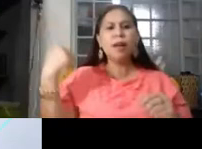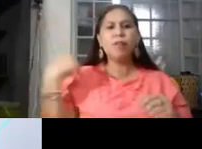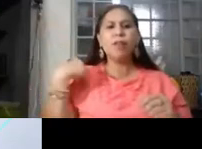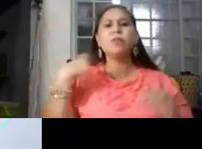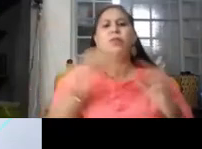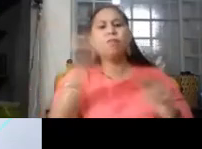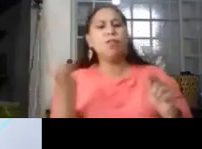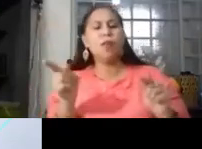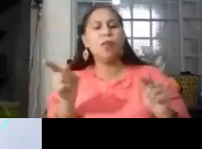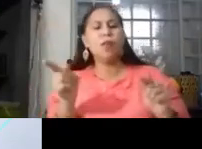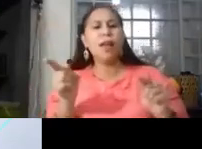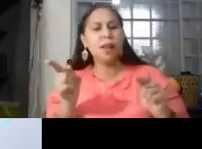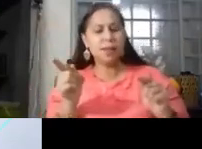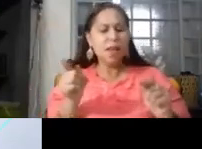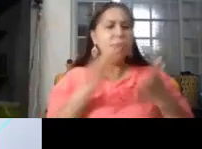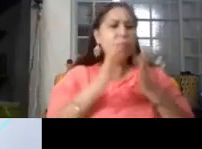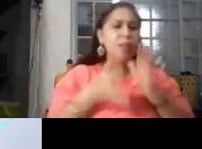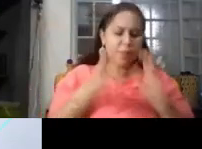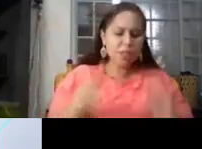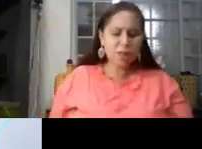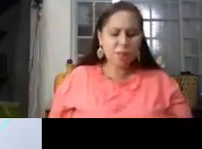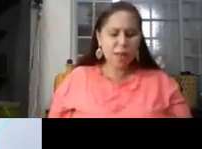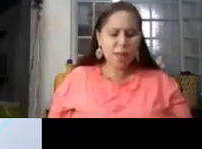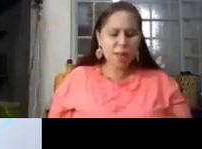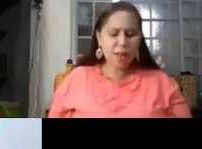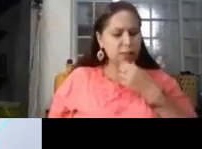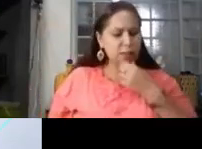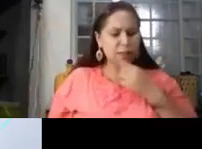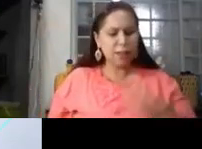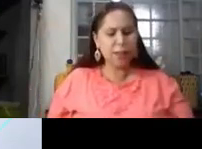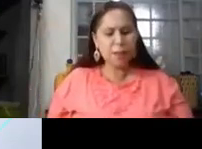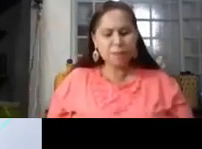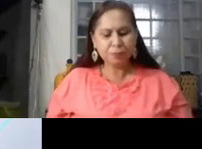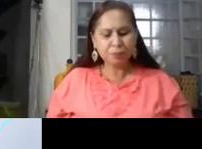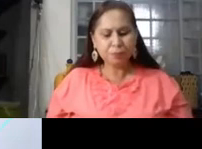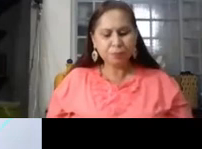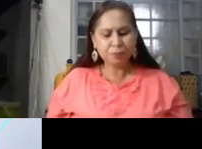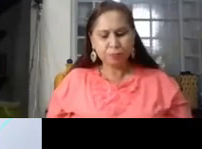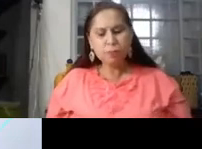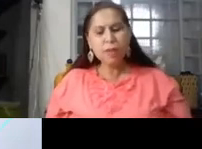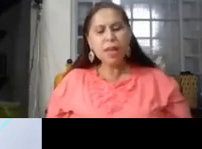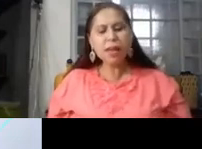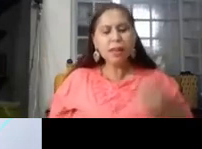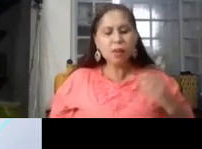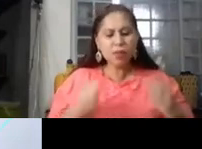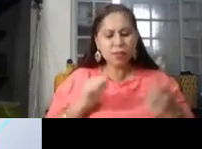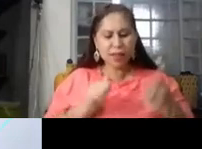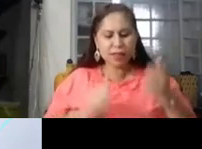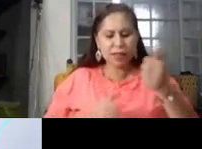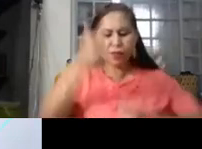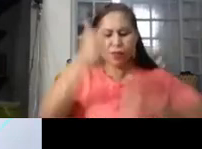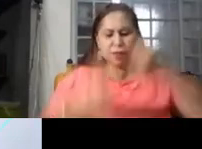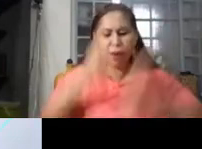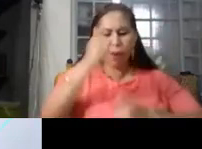Marinalva. Aí o sujeito ficou lá atrás. Então, em Libras também isso vai acontecer, né? E aqui tem algumas frases,